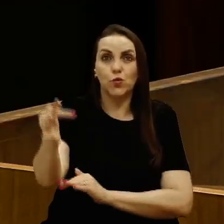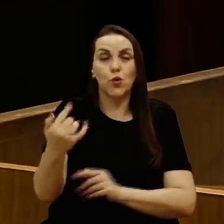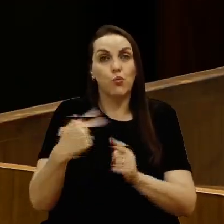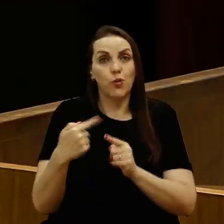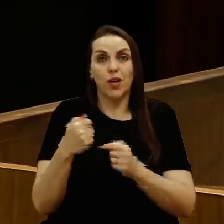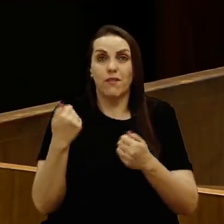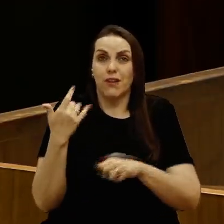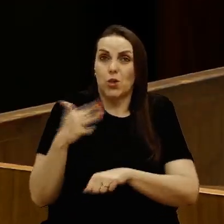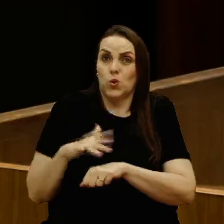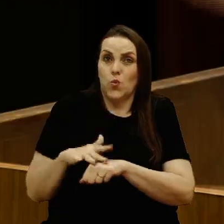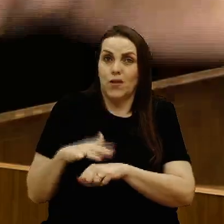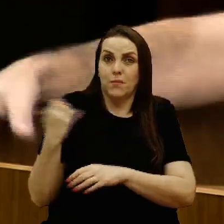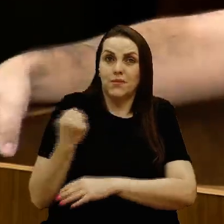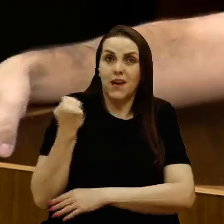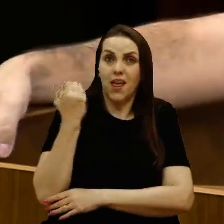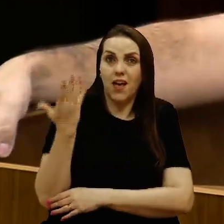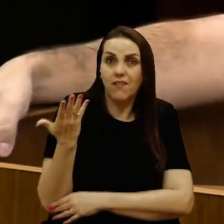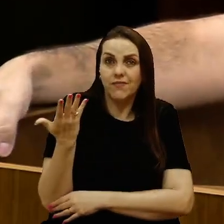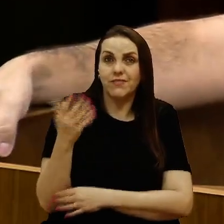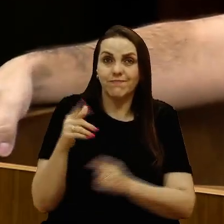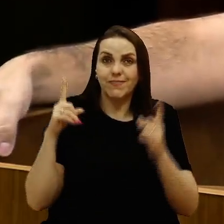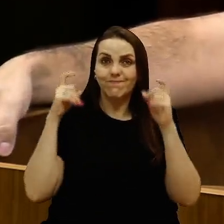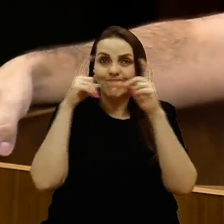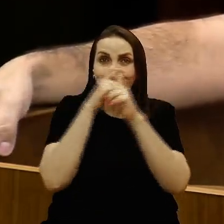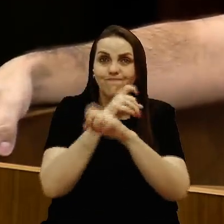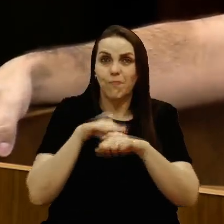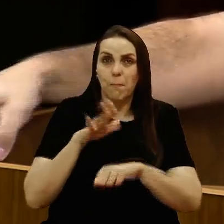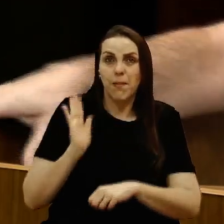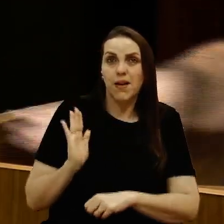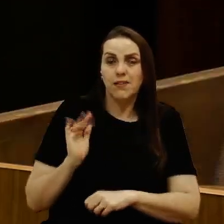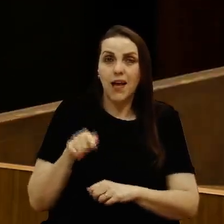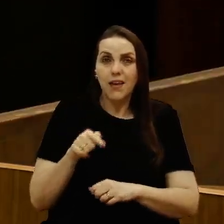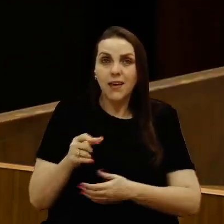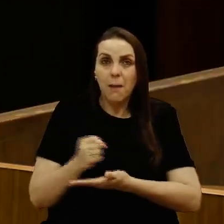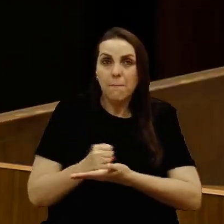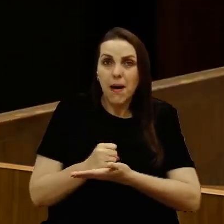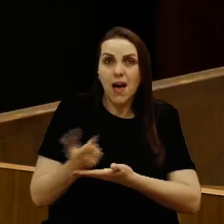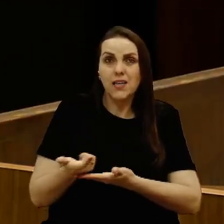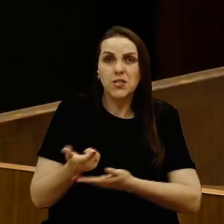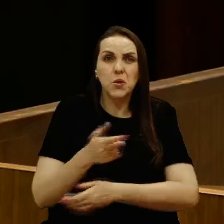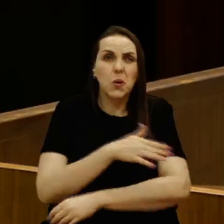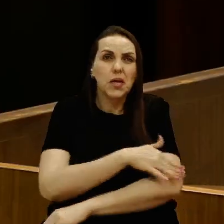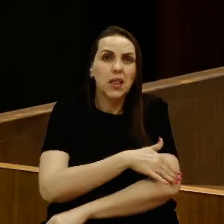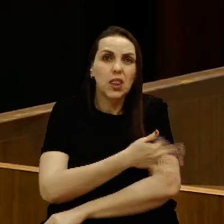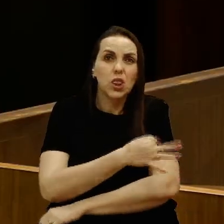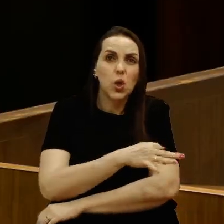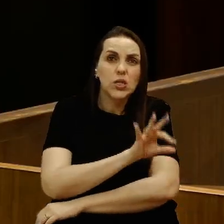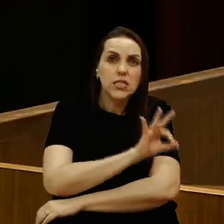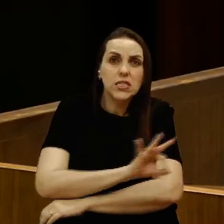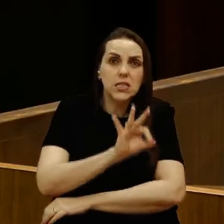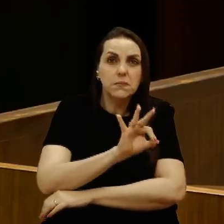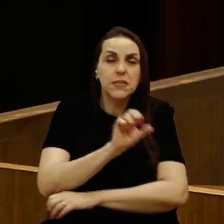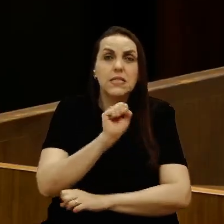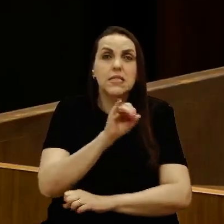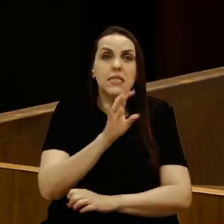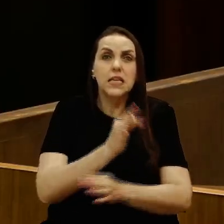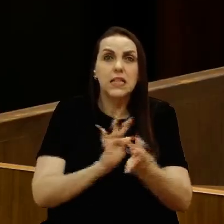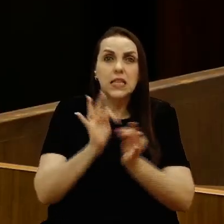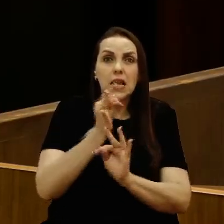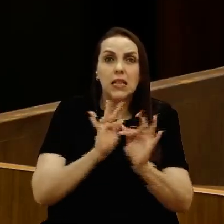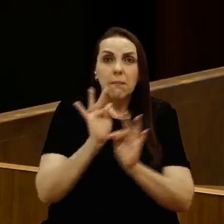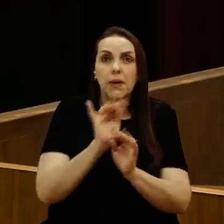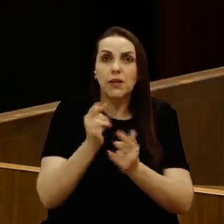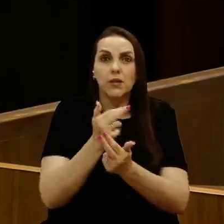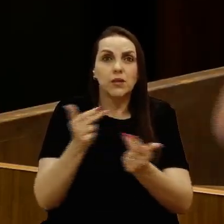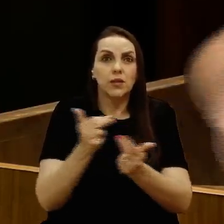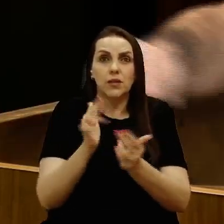na alta complexidade, sendo que ele está na baixa, com uma dor daqui a pouco no cotovelo, e se a gente não tratar essa dor aqui nele, vai virar um tumor que vai